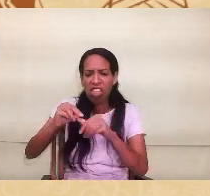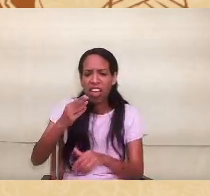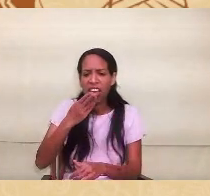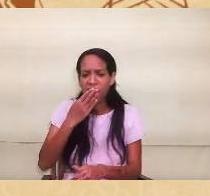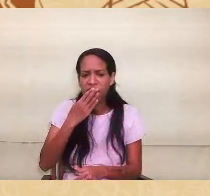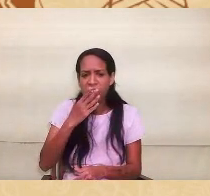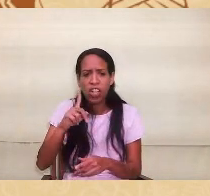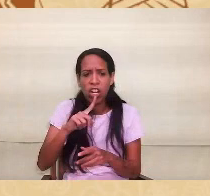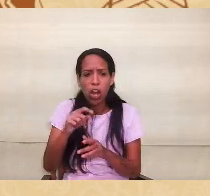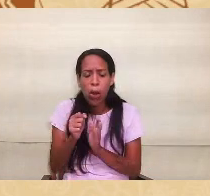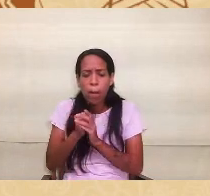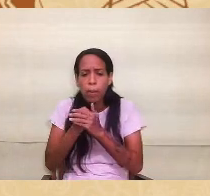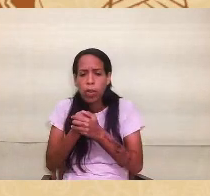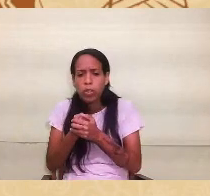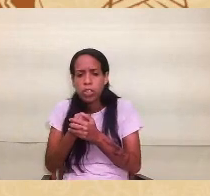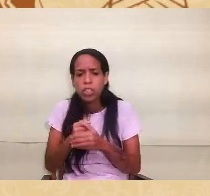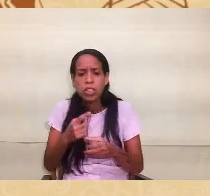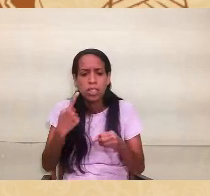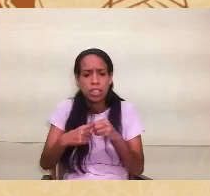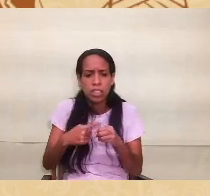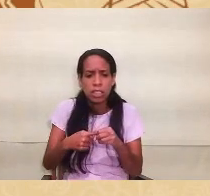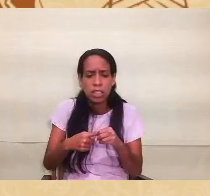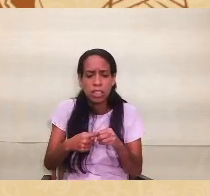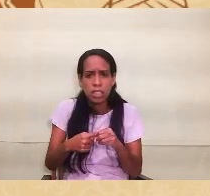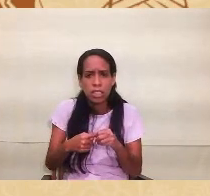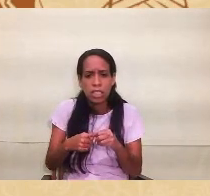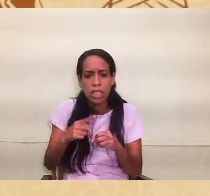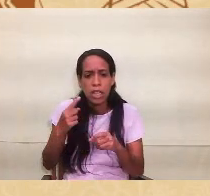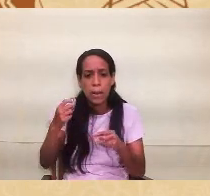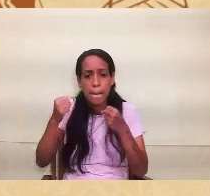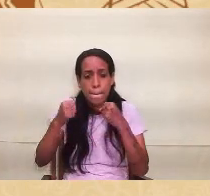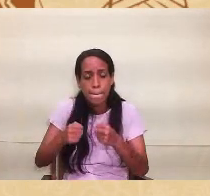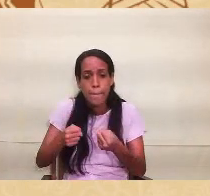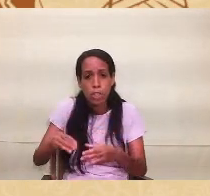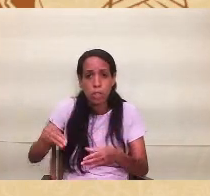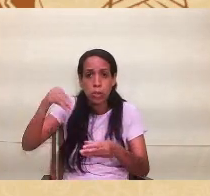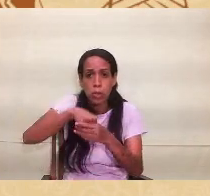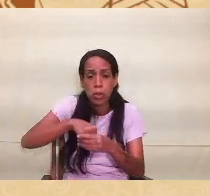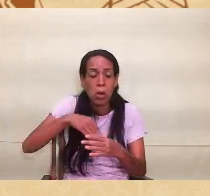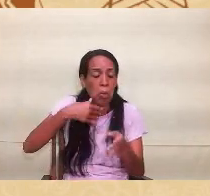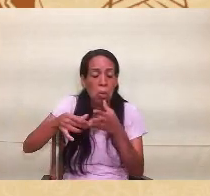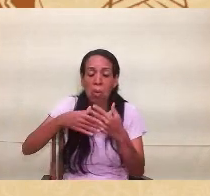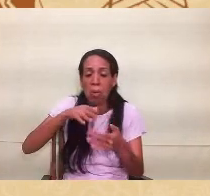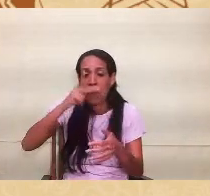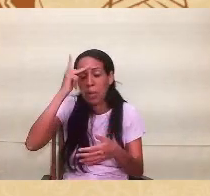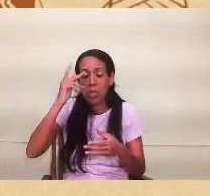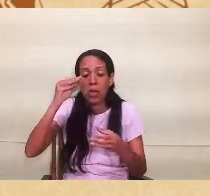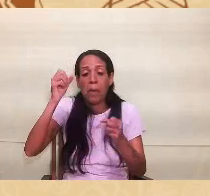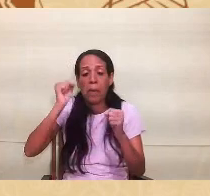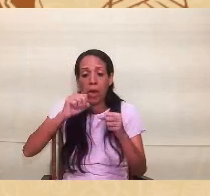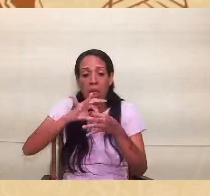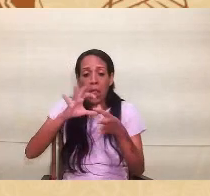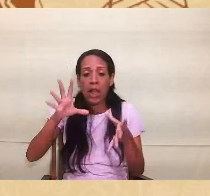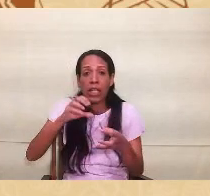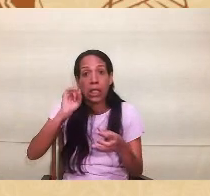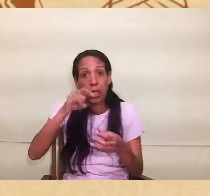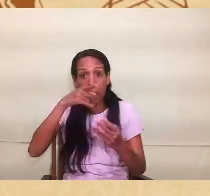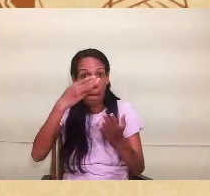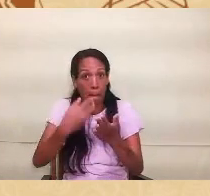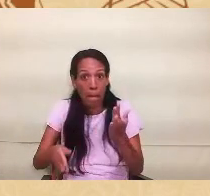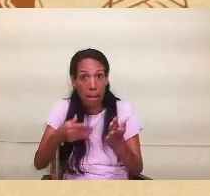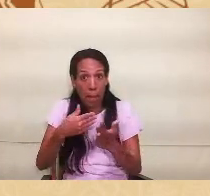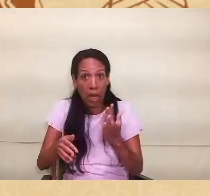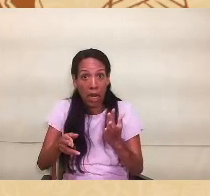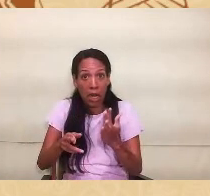Estado. E aí, as terras indígenas poderem ser invadidas ou ocupadas assim por diante. Então, se vocês perderam o regime tutelar,